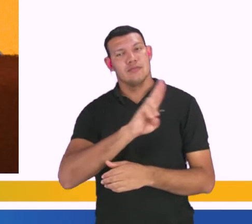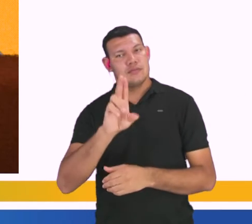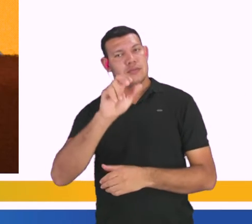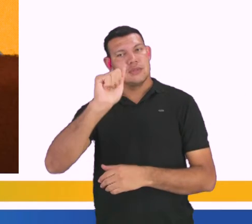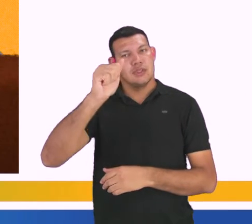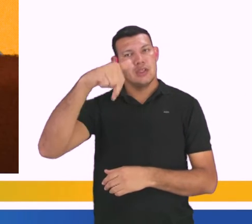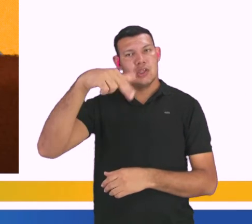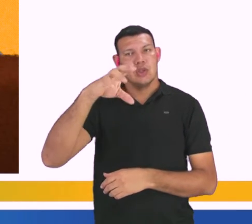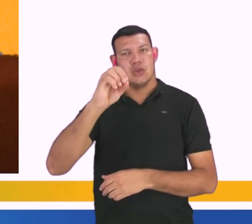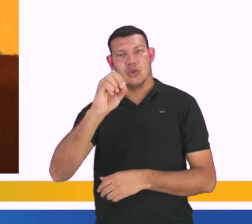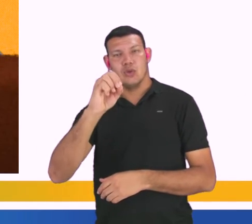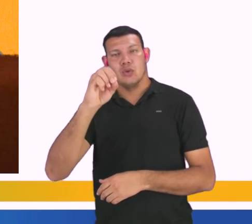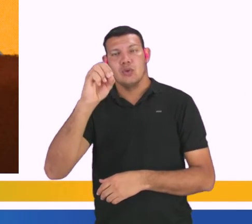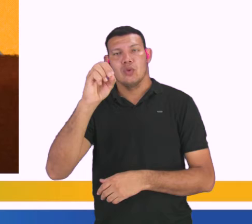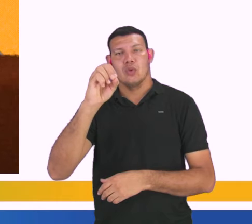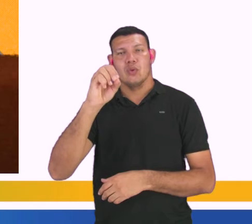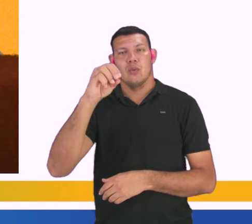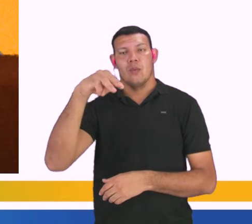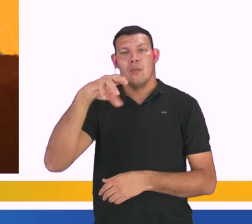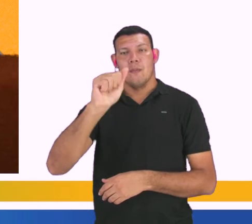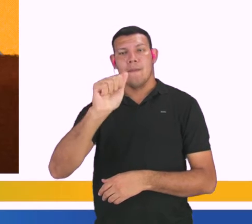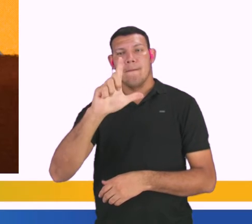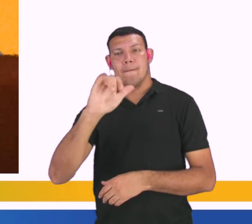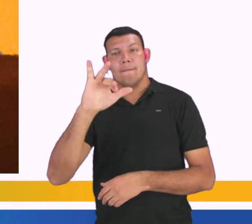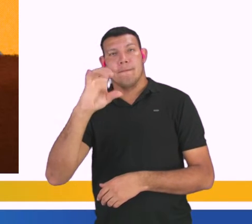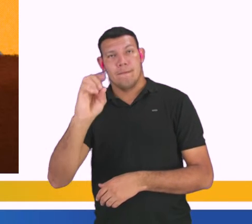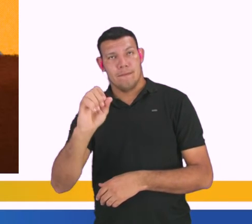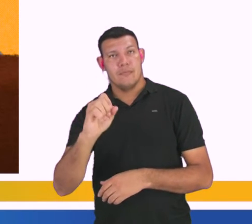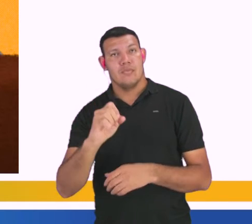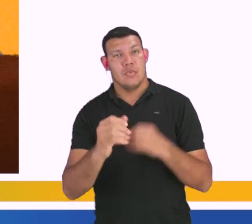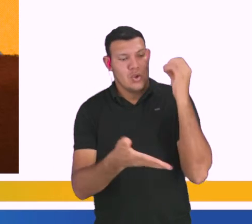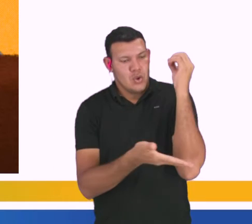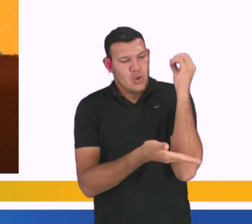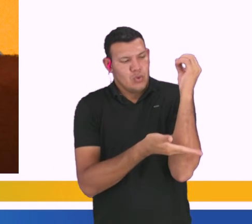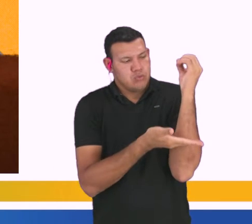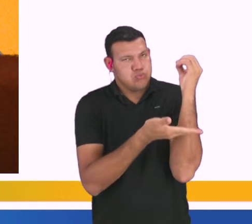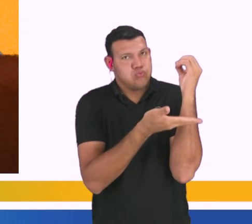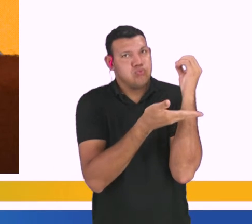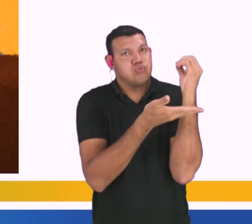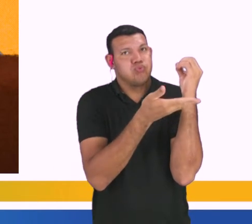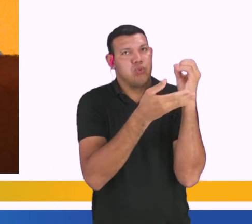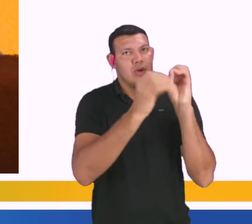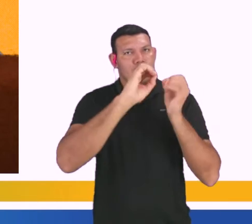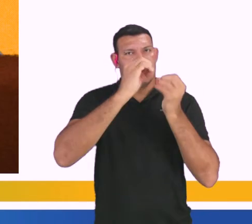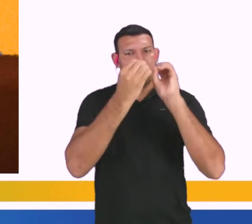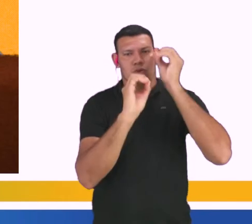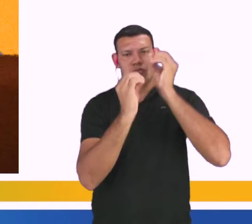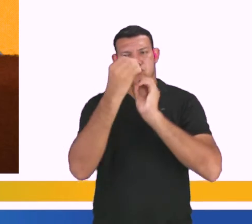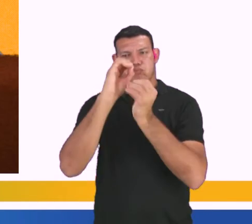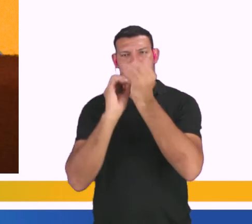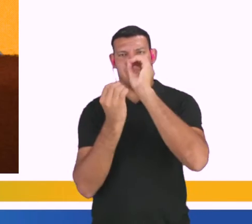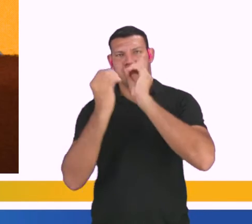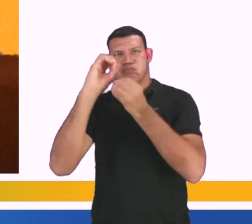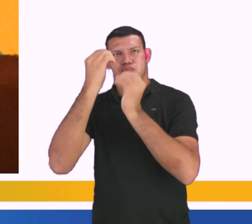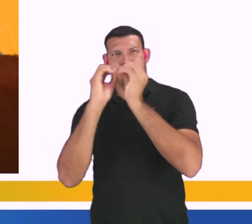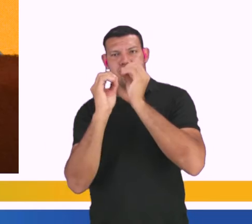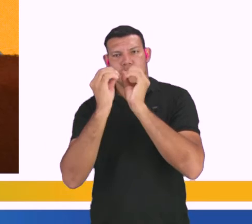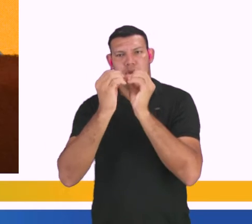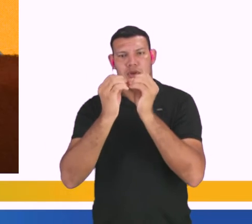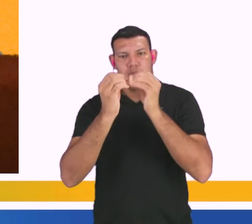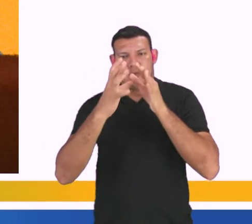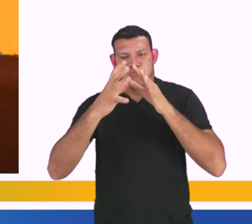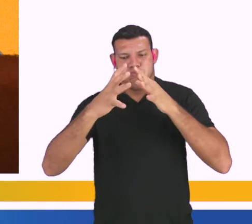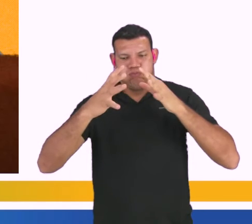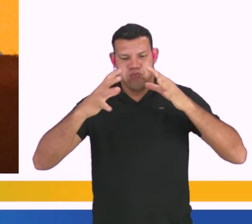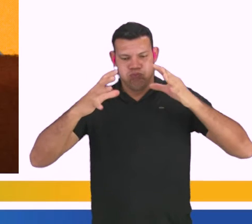anomalia, ou seja, a gente sabe que quando aumenta a temperatura, devido à vibração das partículas, o material tende a se